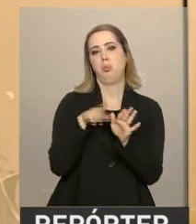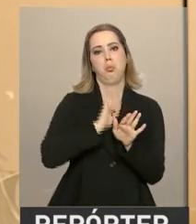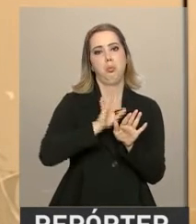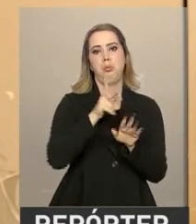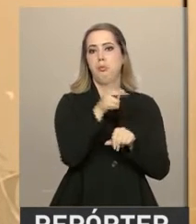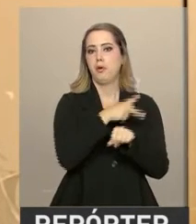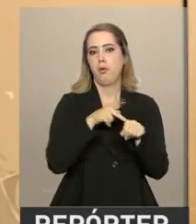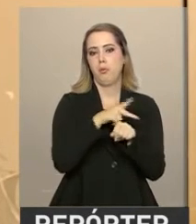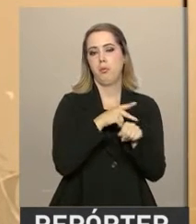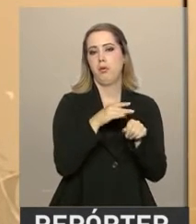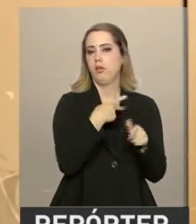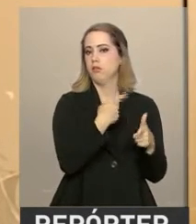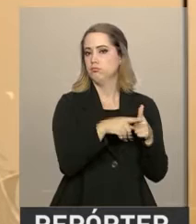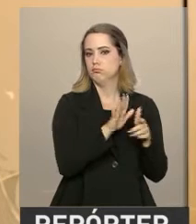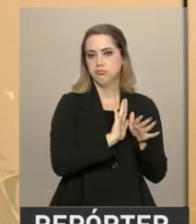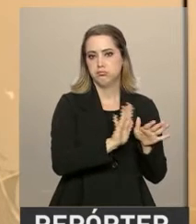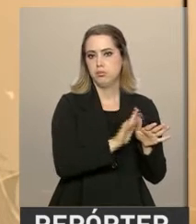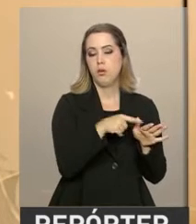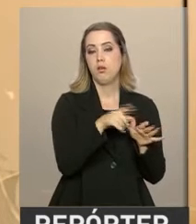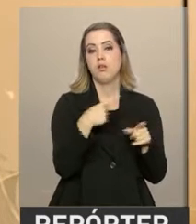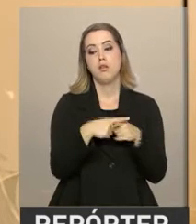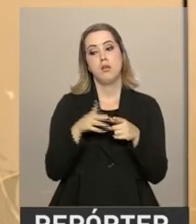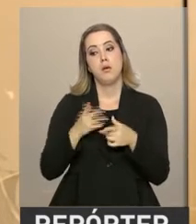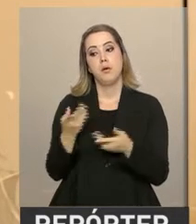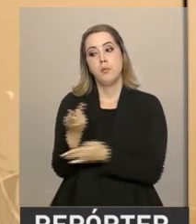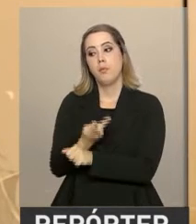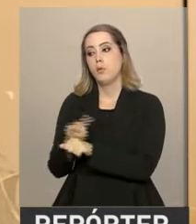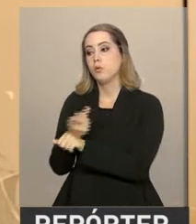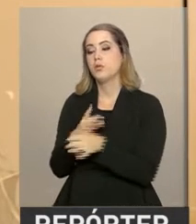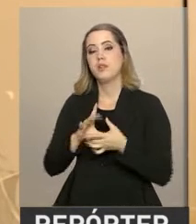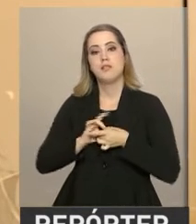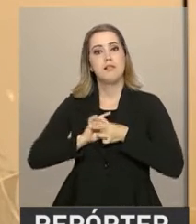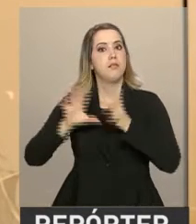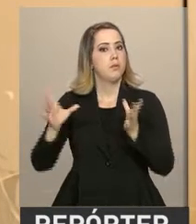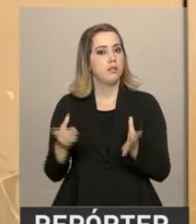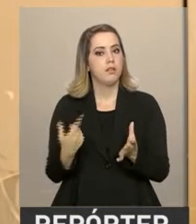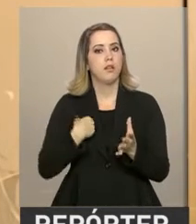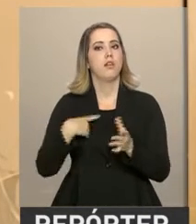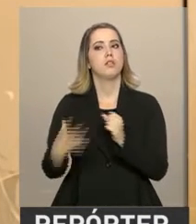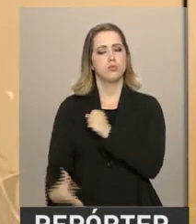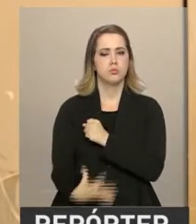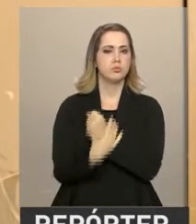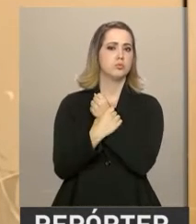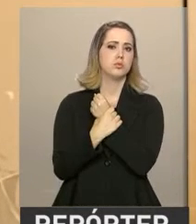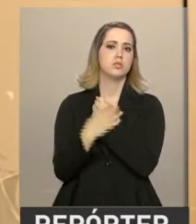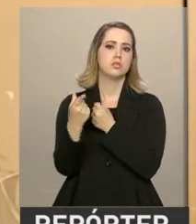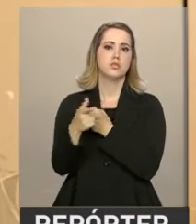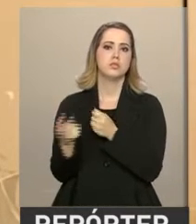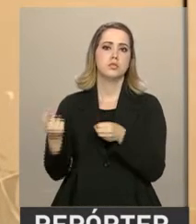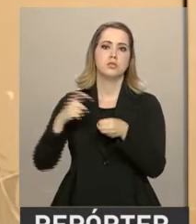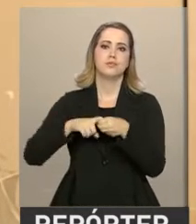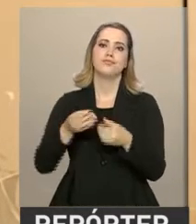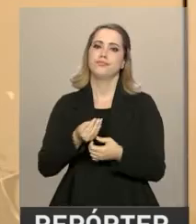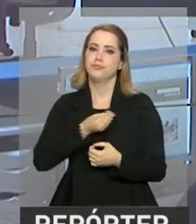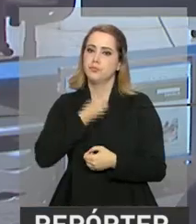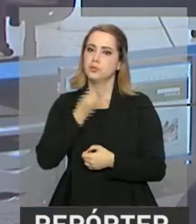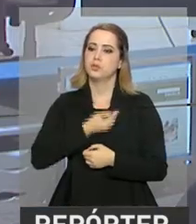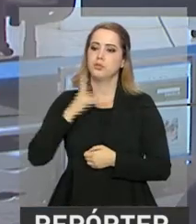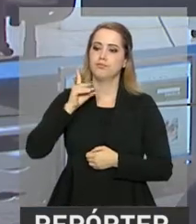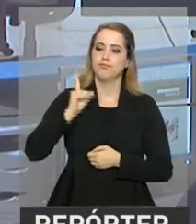algum motivo, ele procura liberdade, ele procura segurança, ele procura o resgate da sua